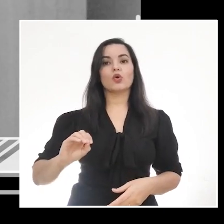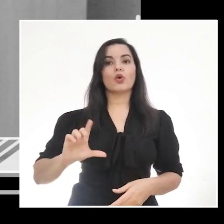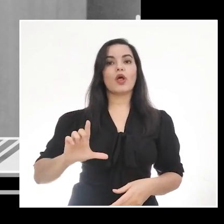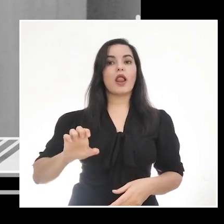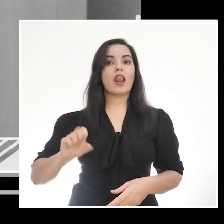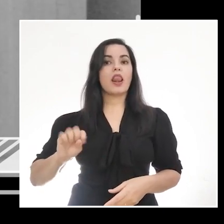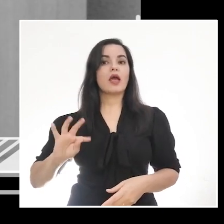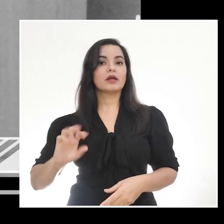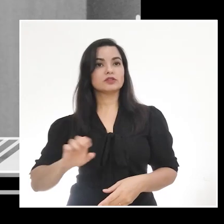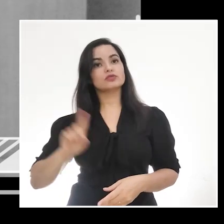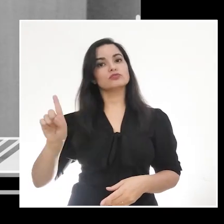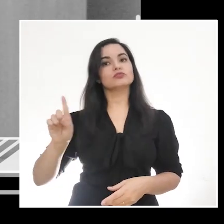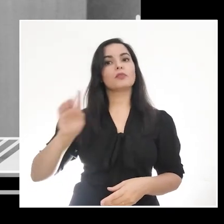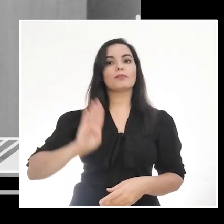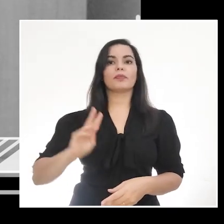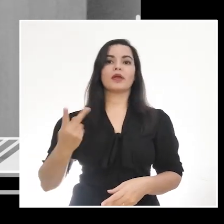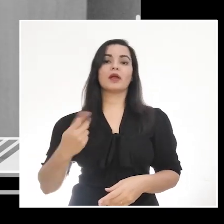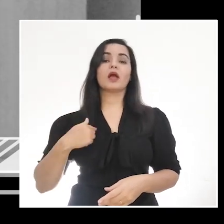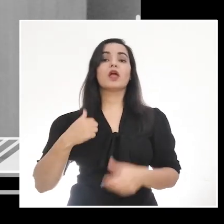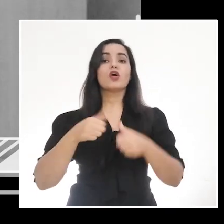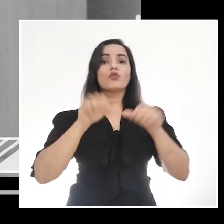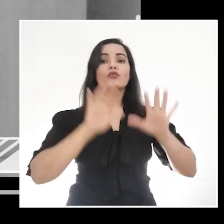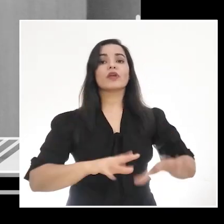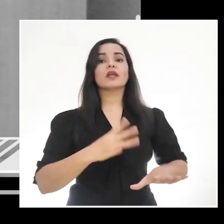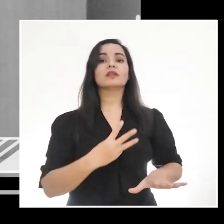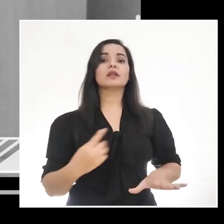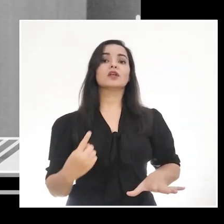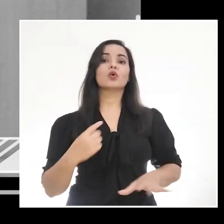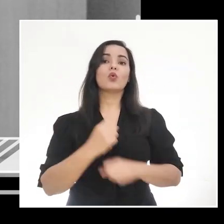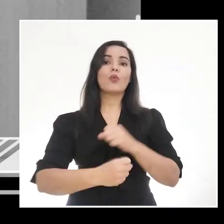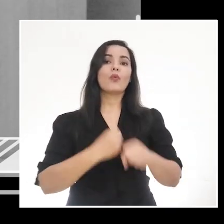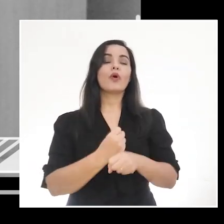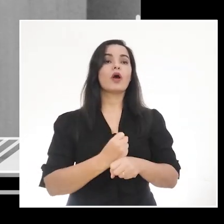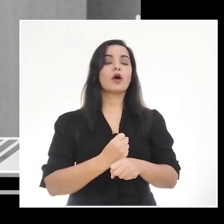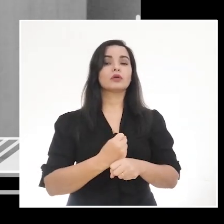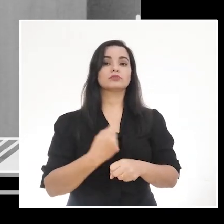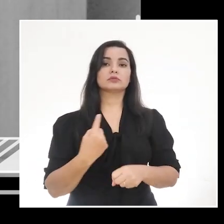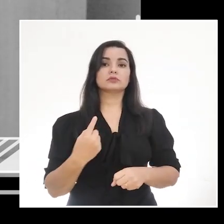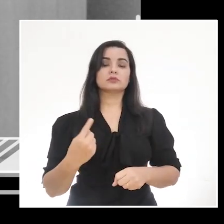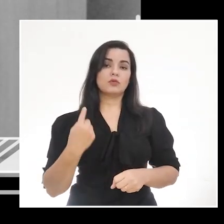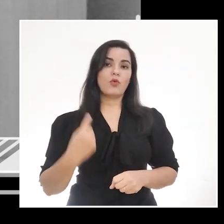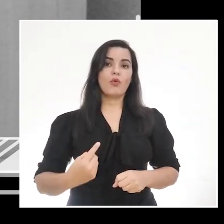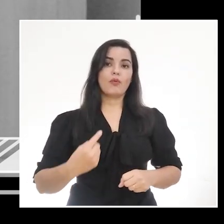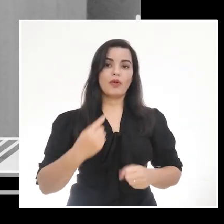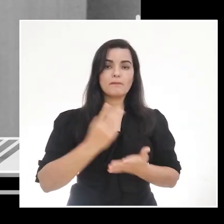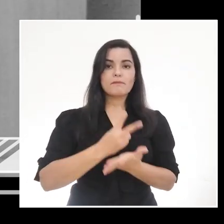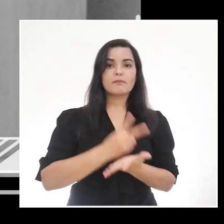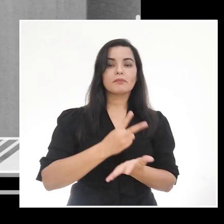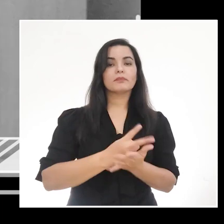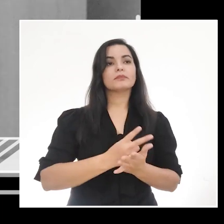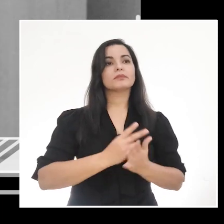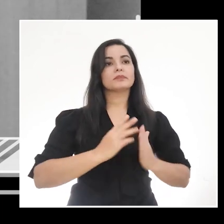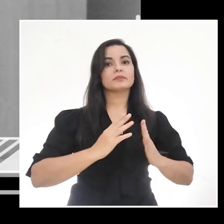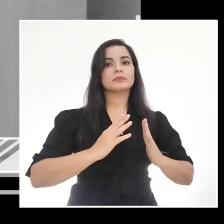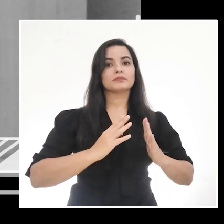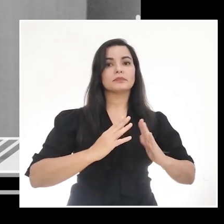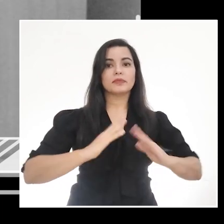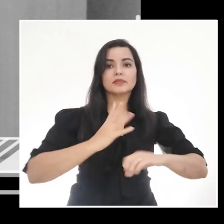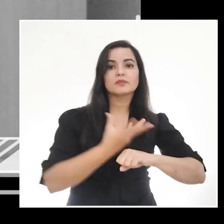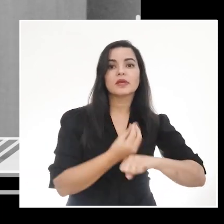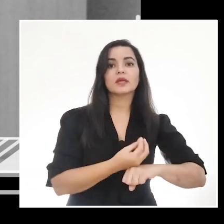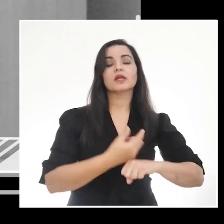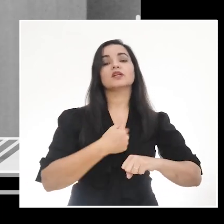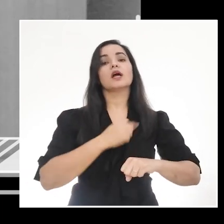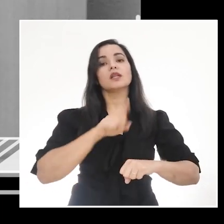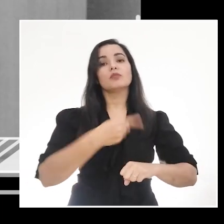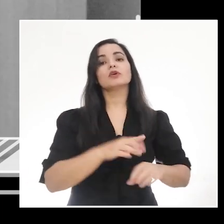Horizonte e fui pastor na Terceira Igreja Presbiteriana, a igreja que eu fiquei durante 31 anos, e depois